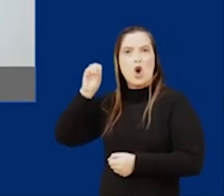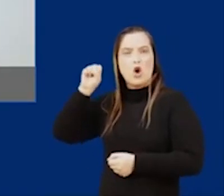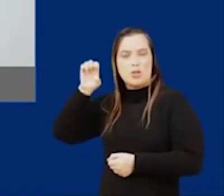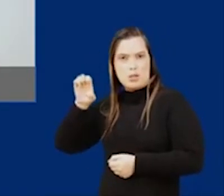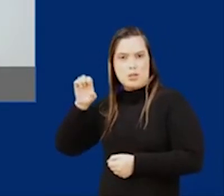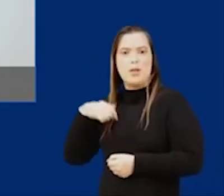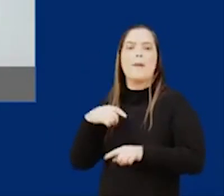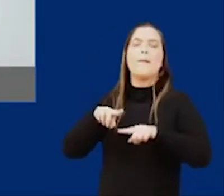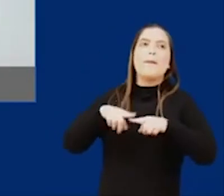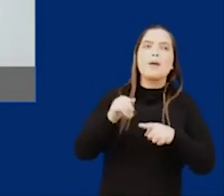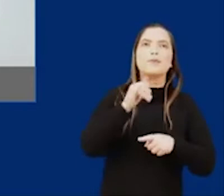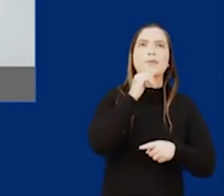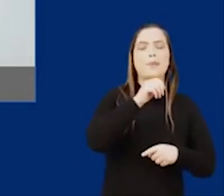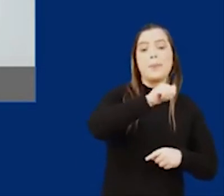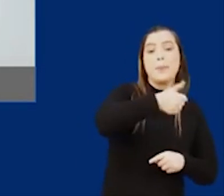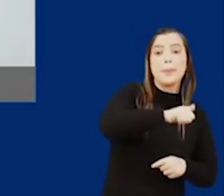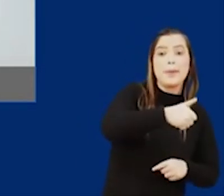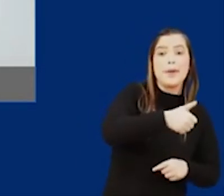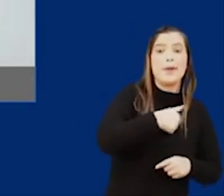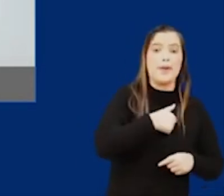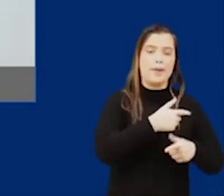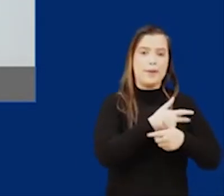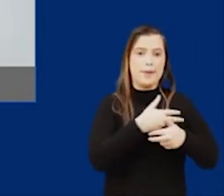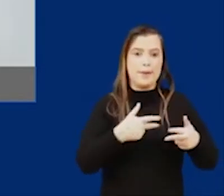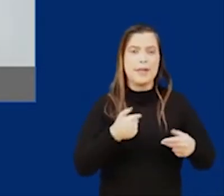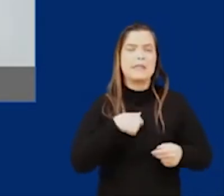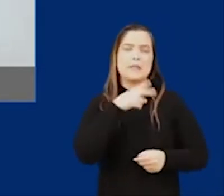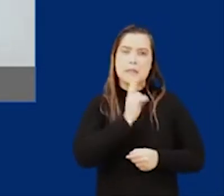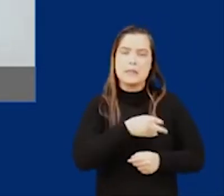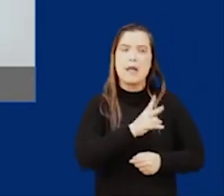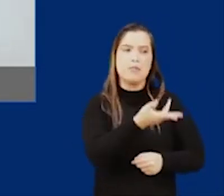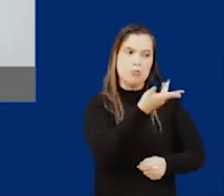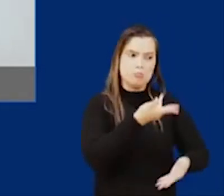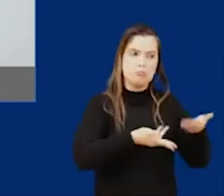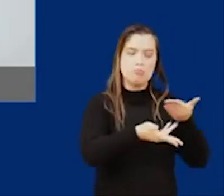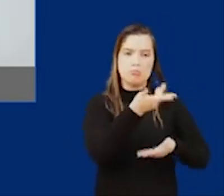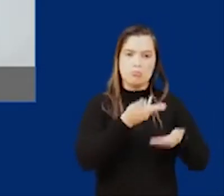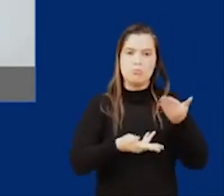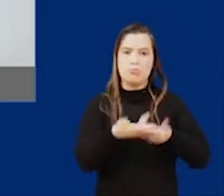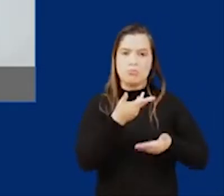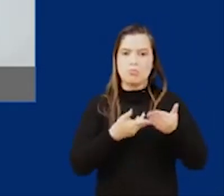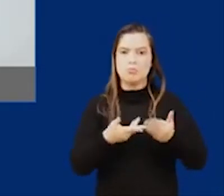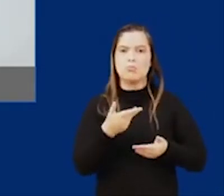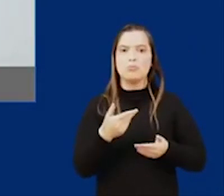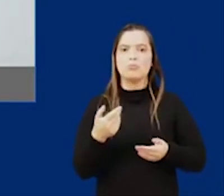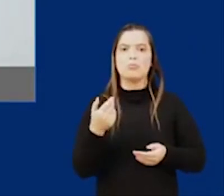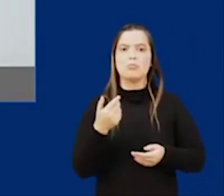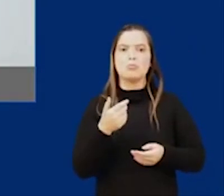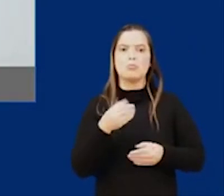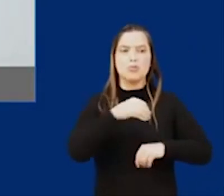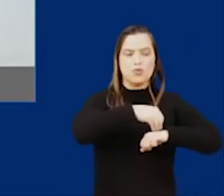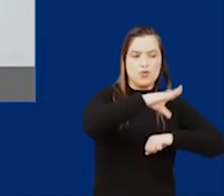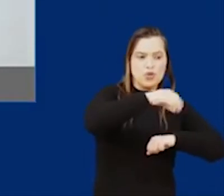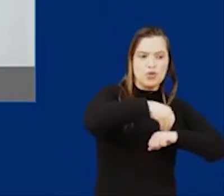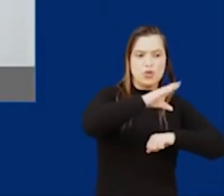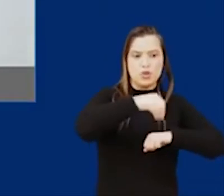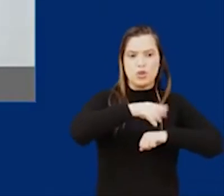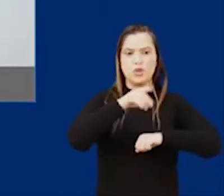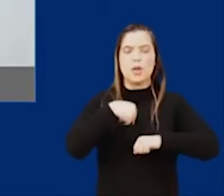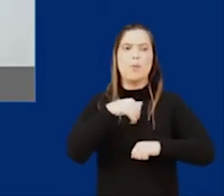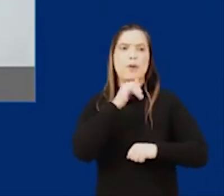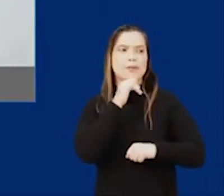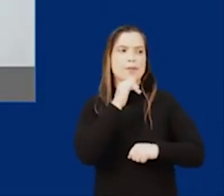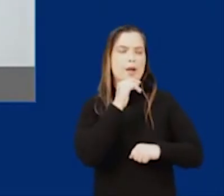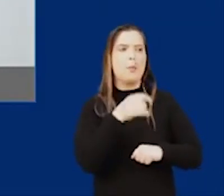Das primeiras coisas que a gente sempre compartilha, né? Coisas que a gente não indica para bebês. Leite